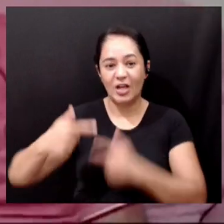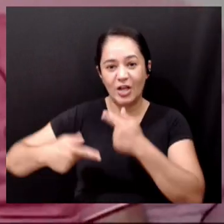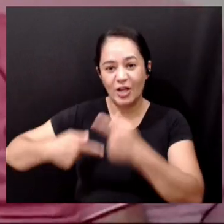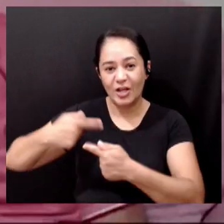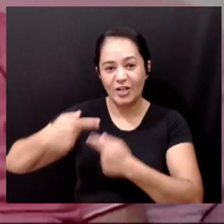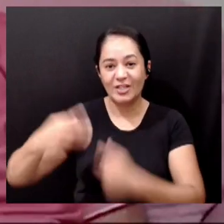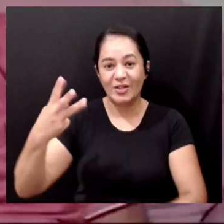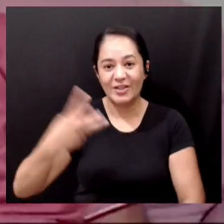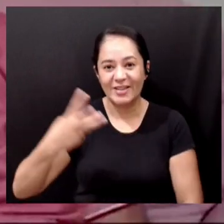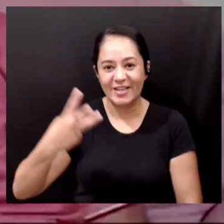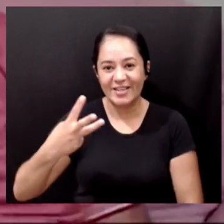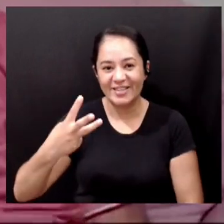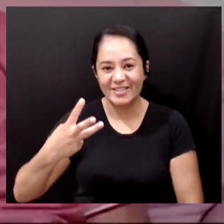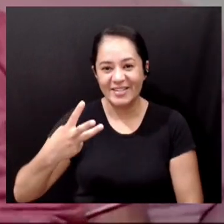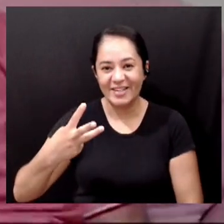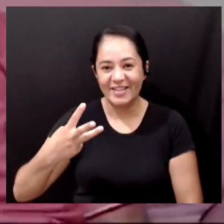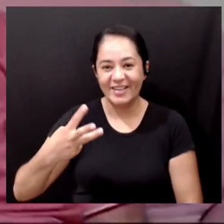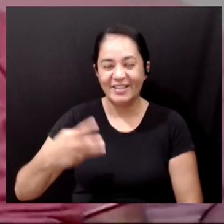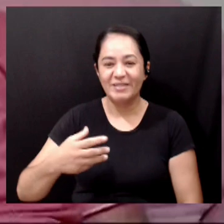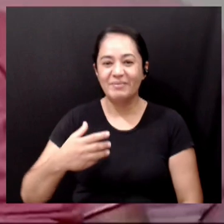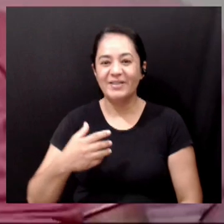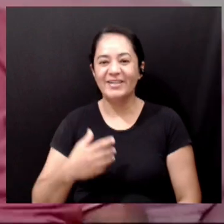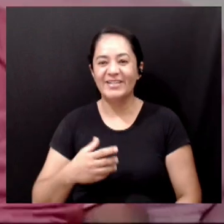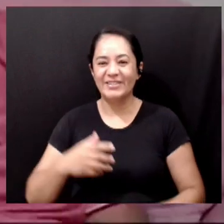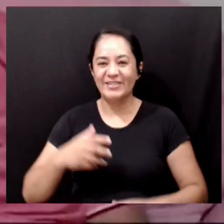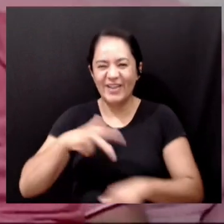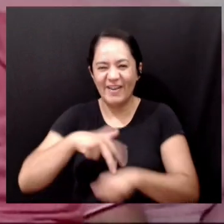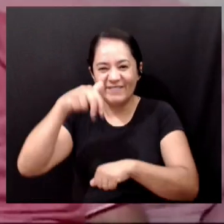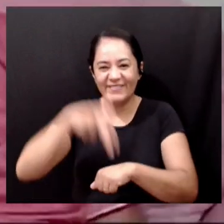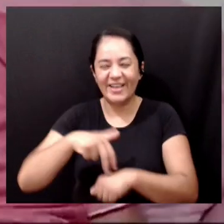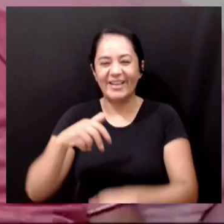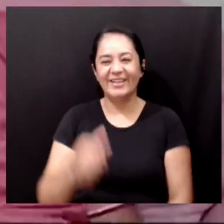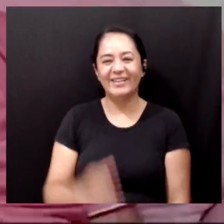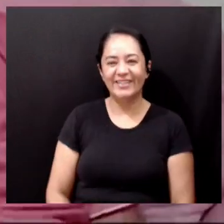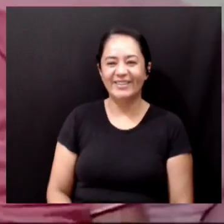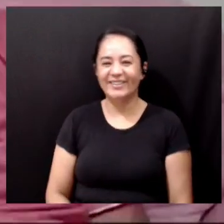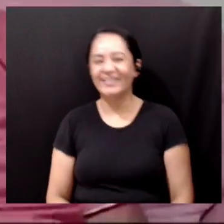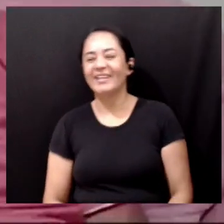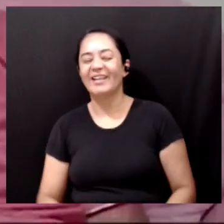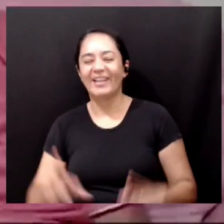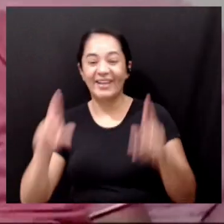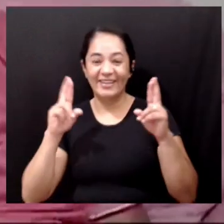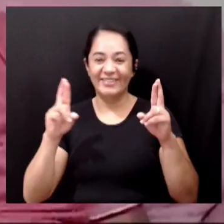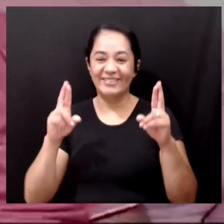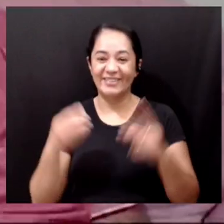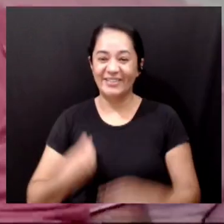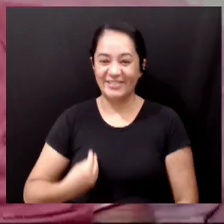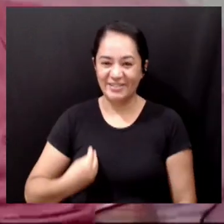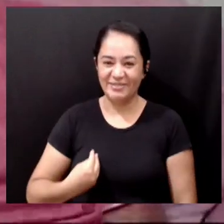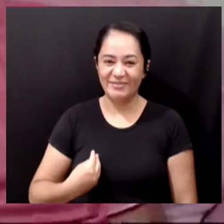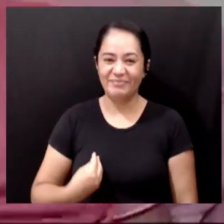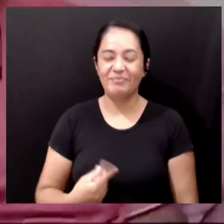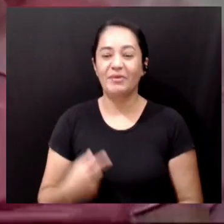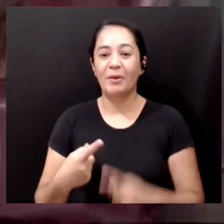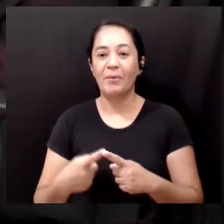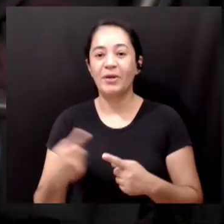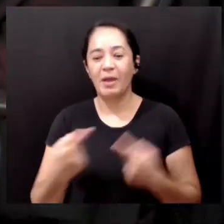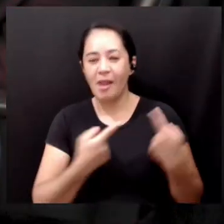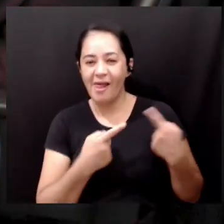bem-sucedidos. Porque, graças a Deus, ele está vivo. Porque ele provocou, hein?